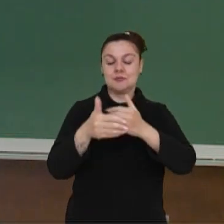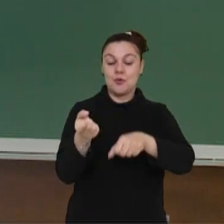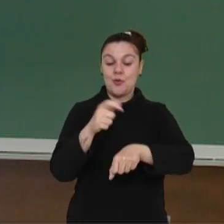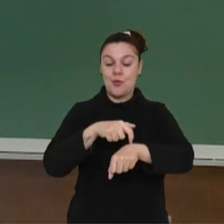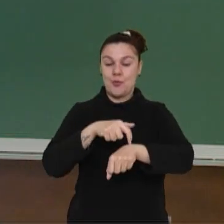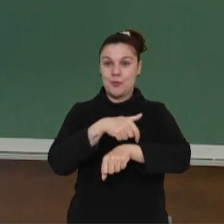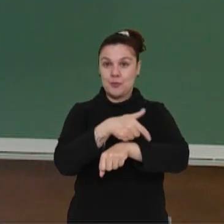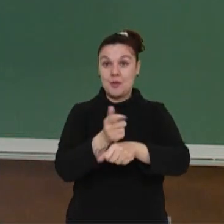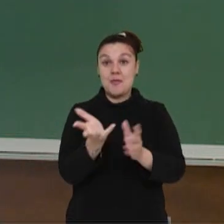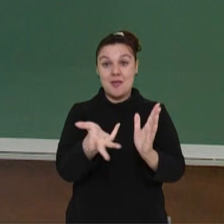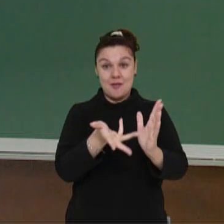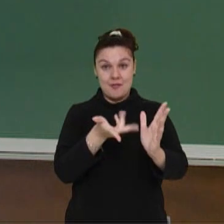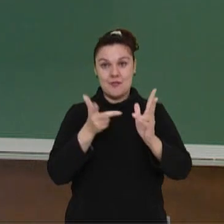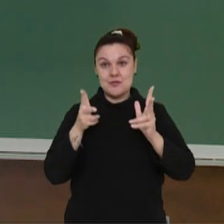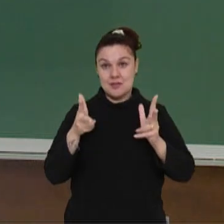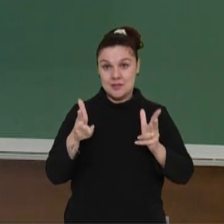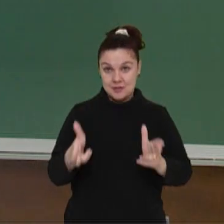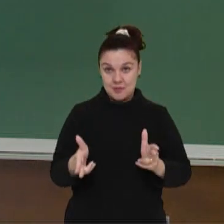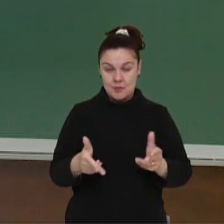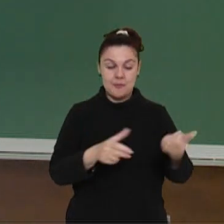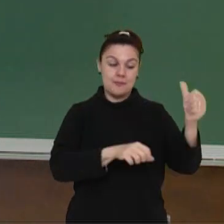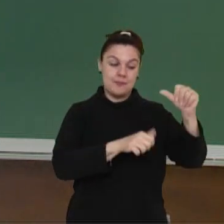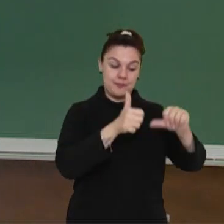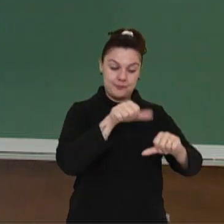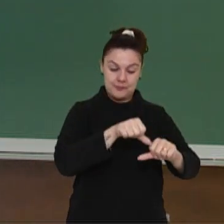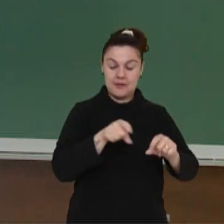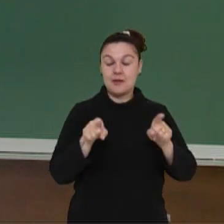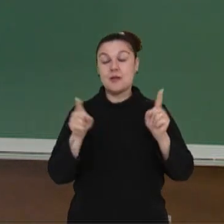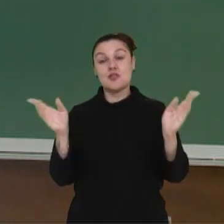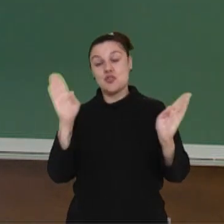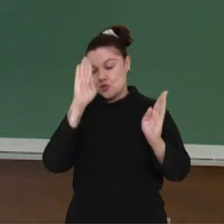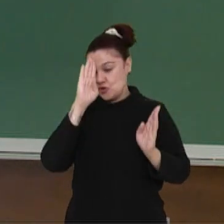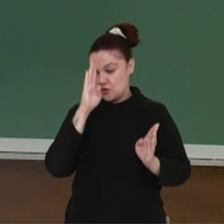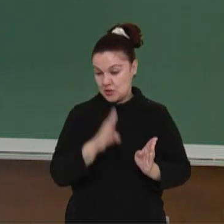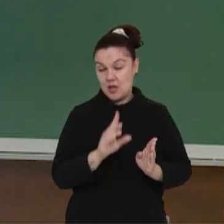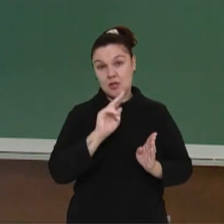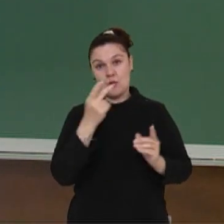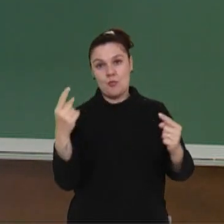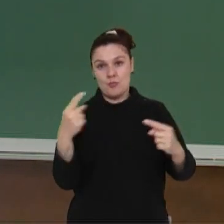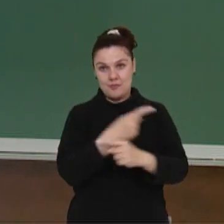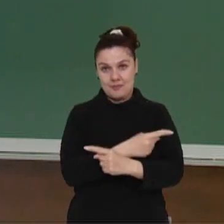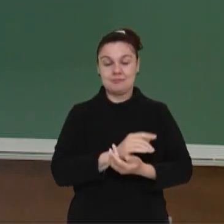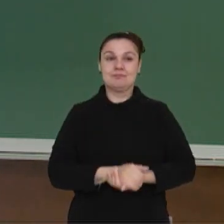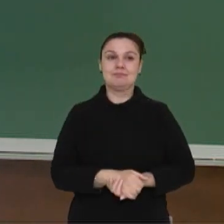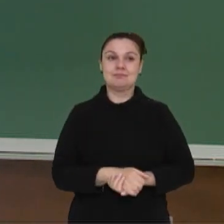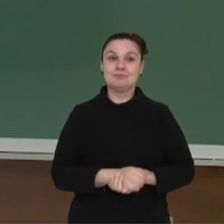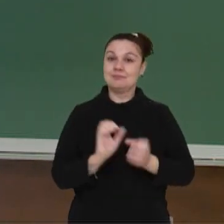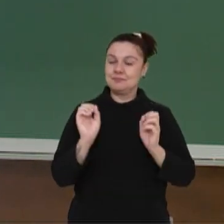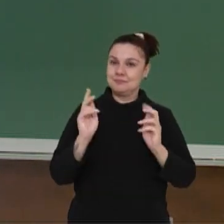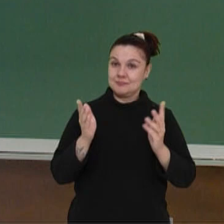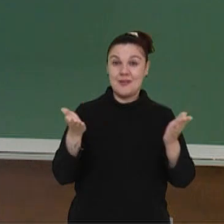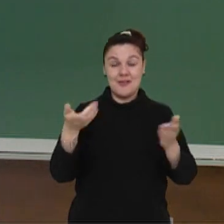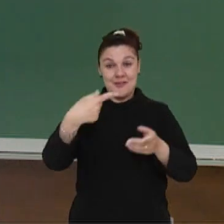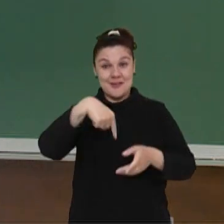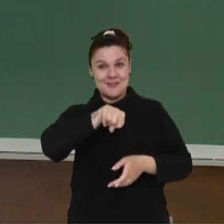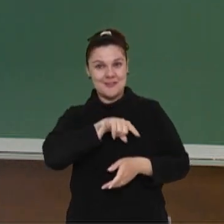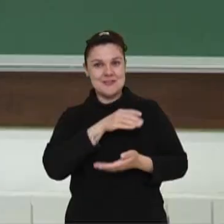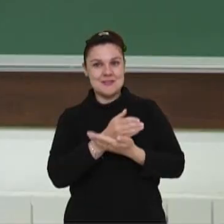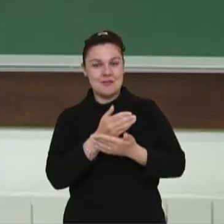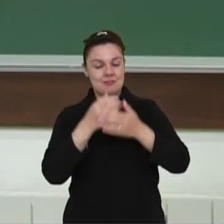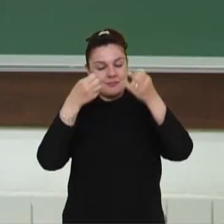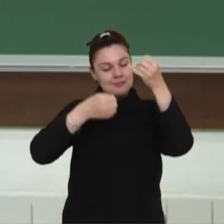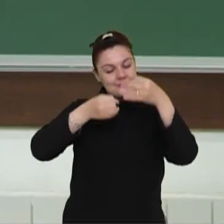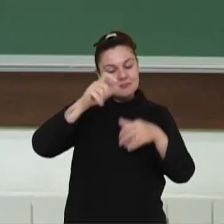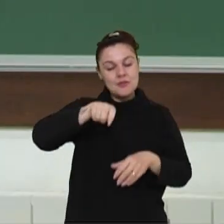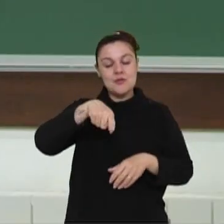e velocidade igual para a reação que é direta e inversa. Então, nessa nossa aula,